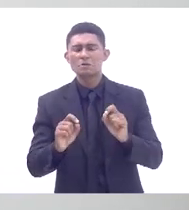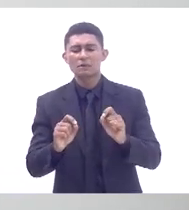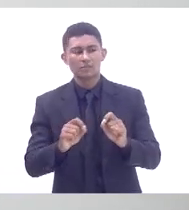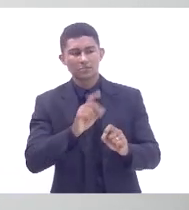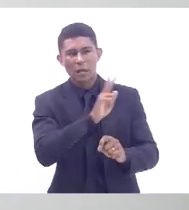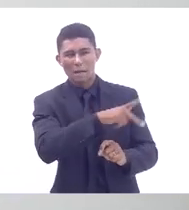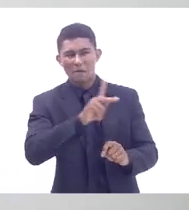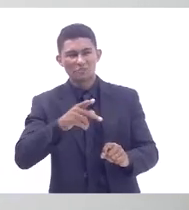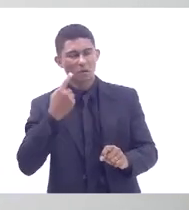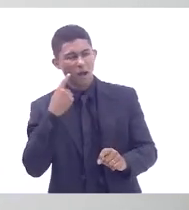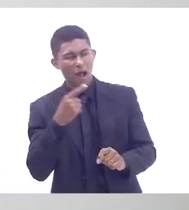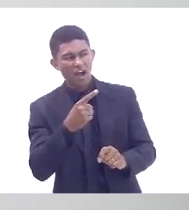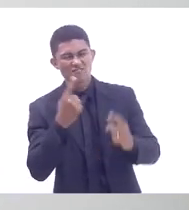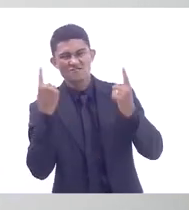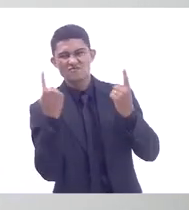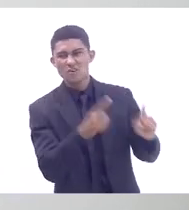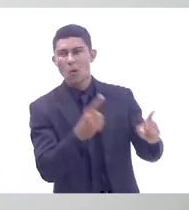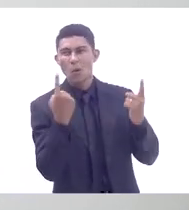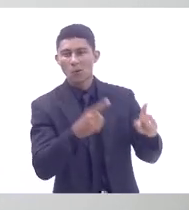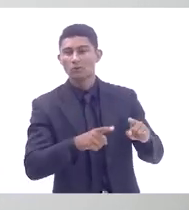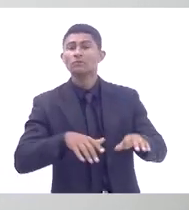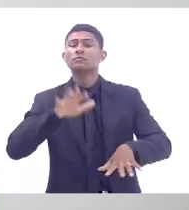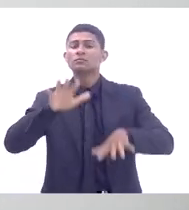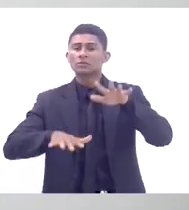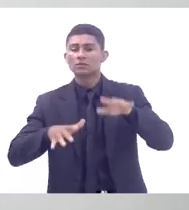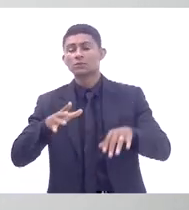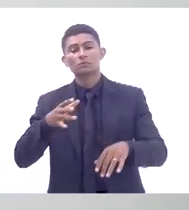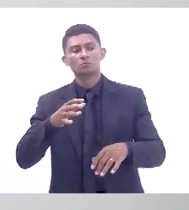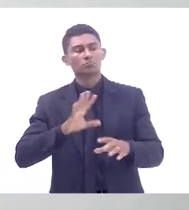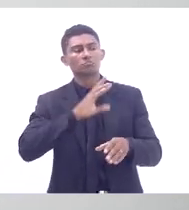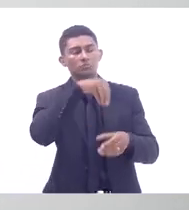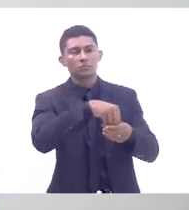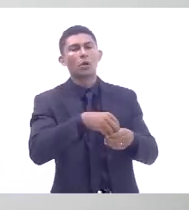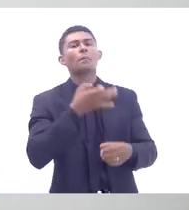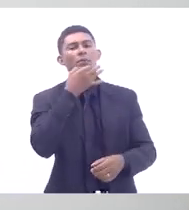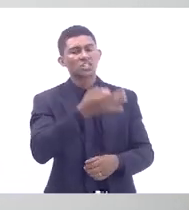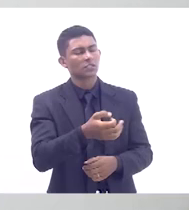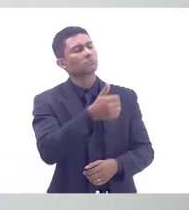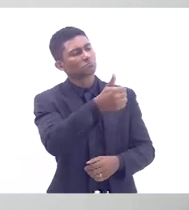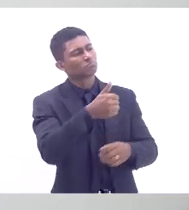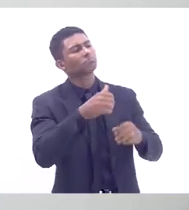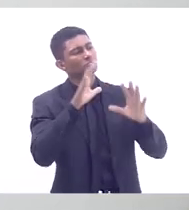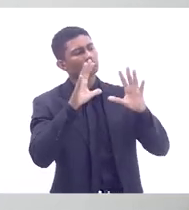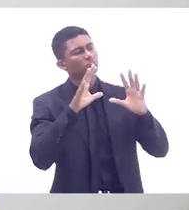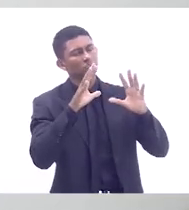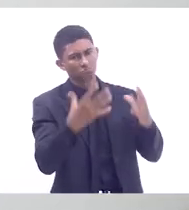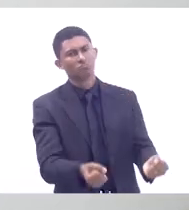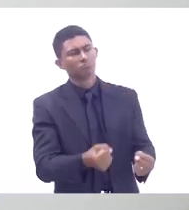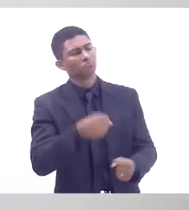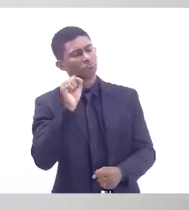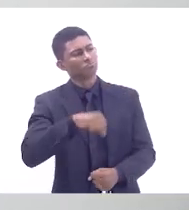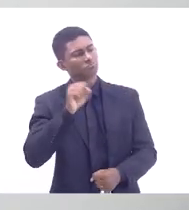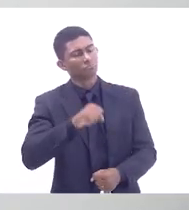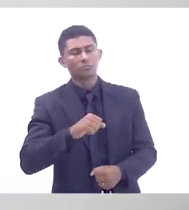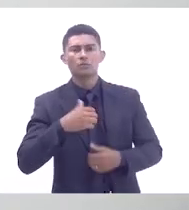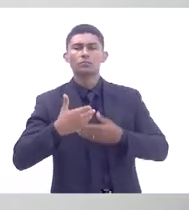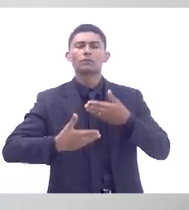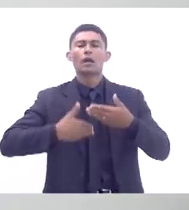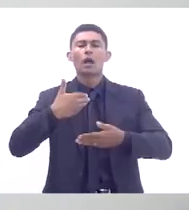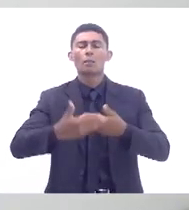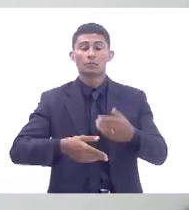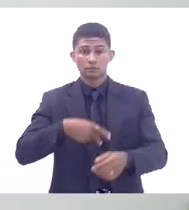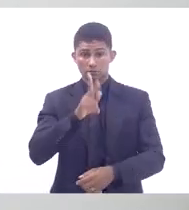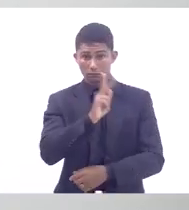por vezes dando pareceres positivos internamente e depois em processos judiciais que alguns professores